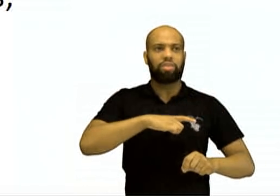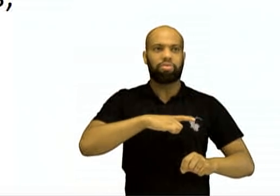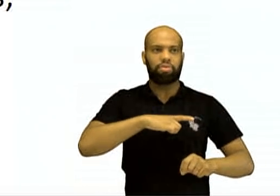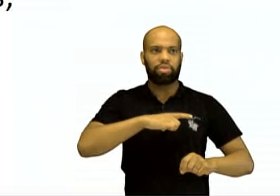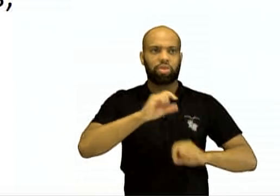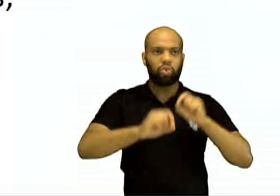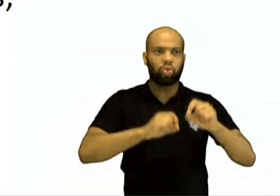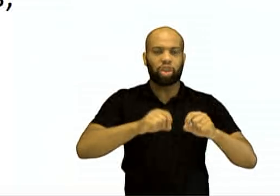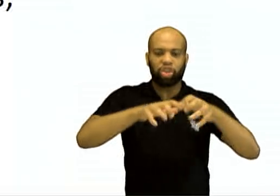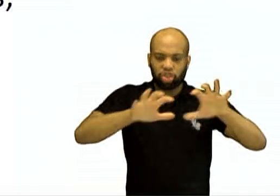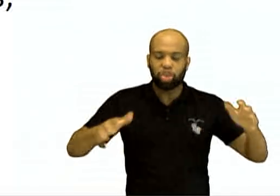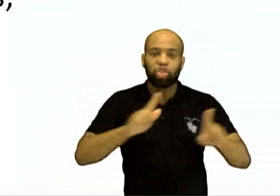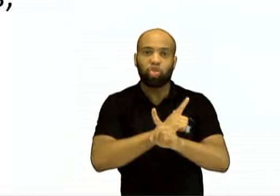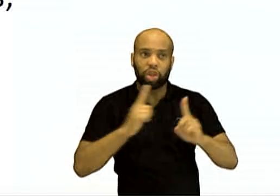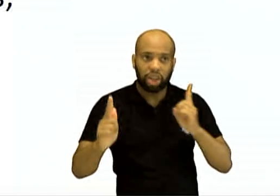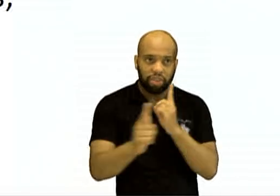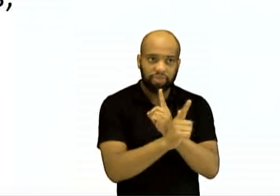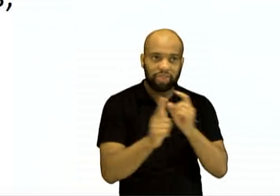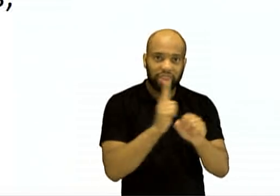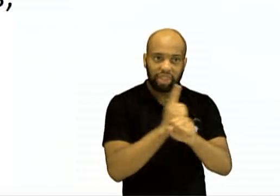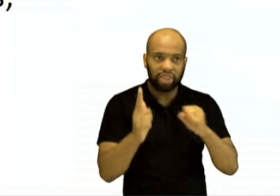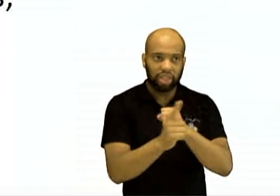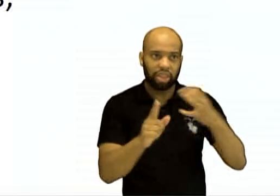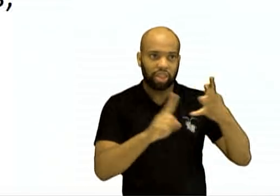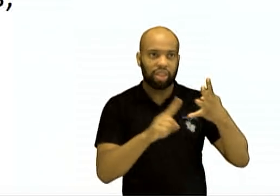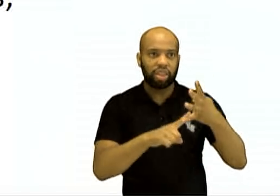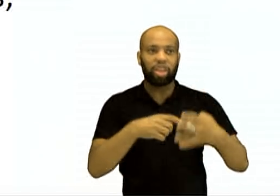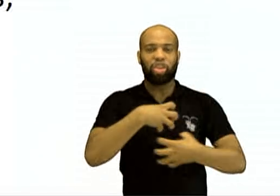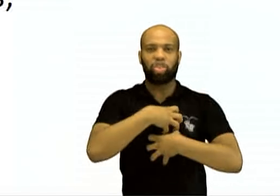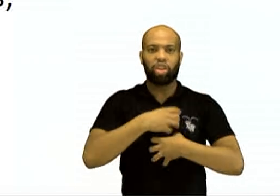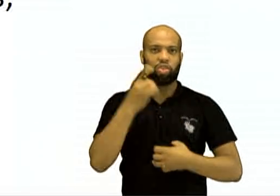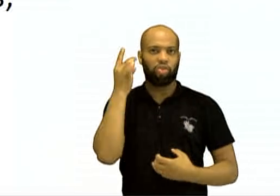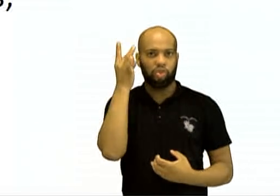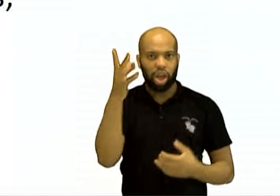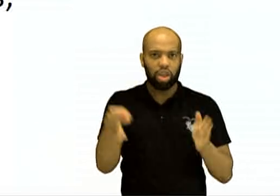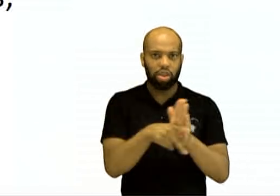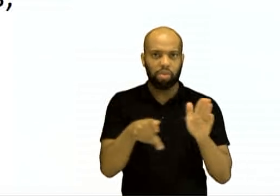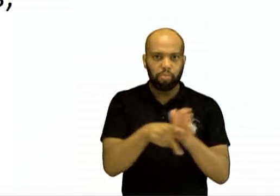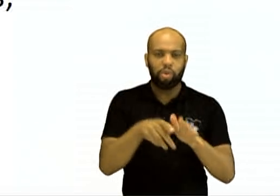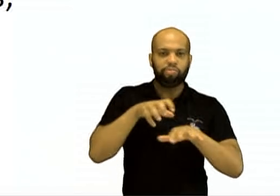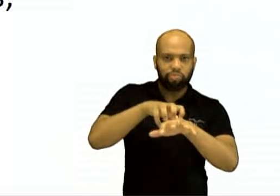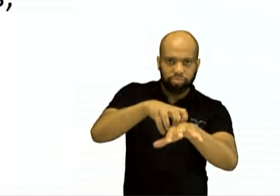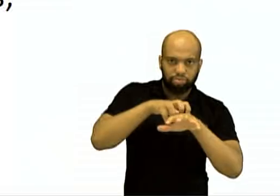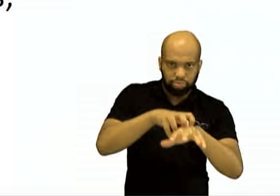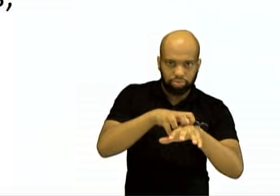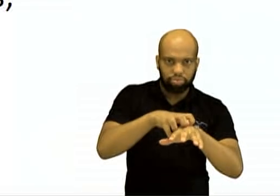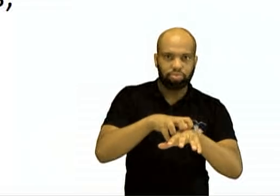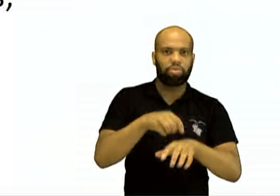facilita o deslocamento rodoviário. Vai lá, manda ver, a gente já volta para corrigir.